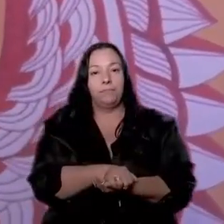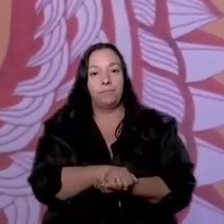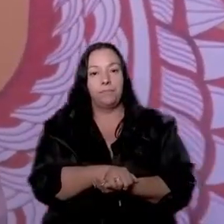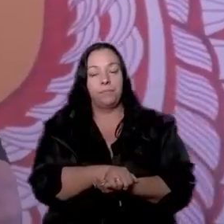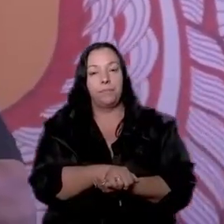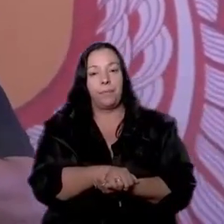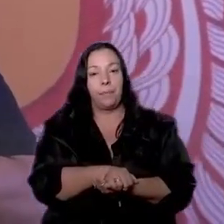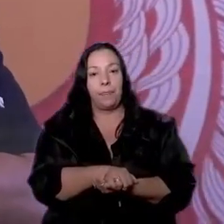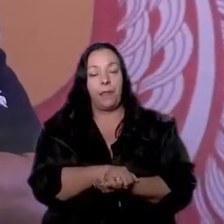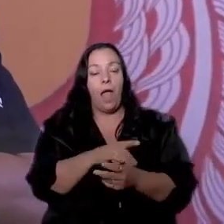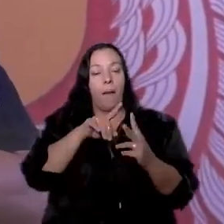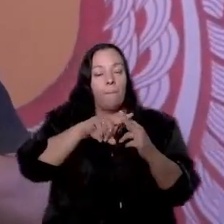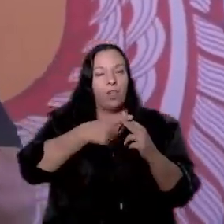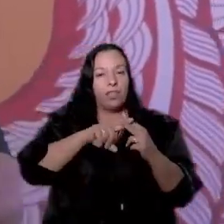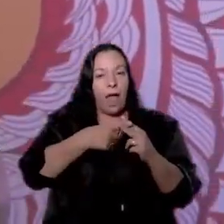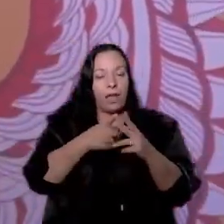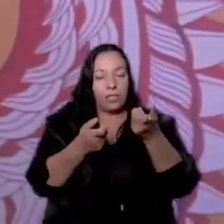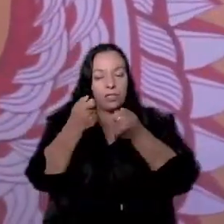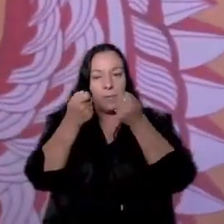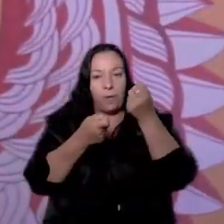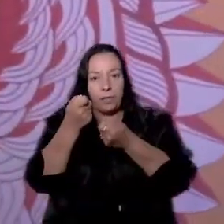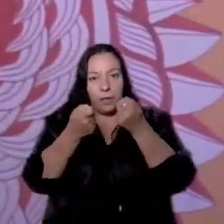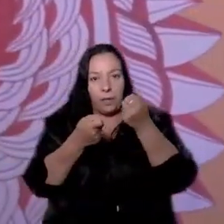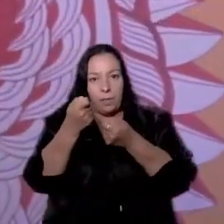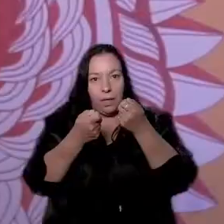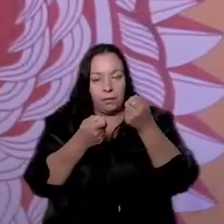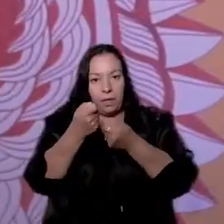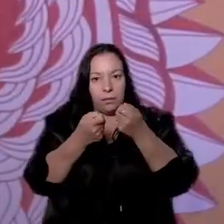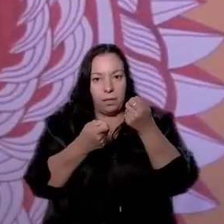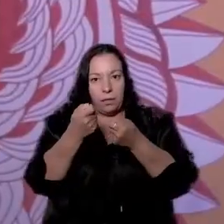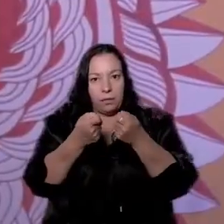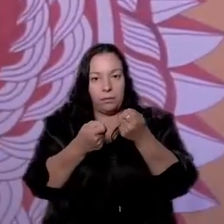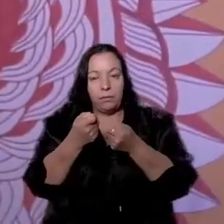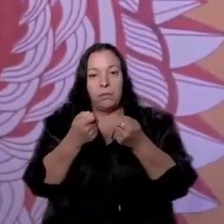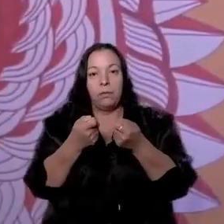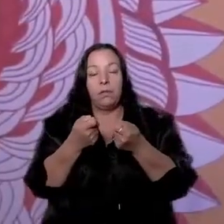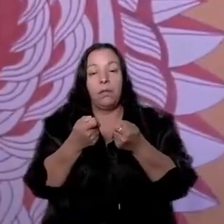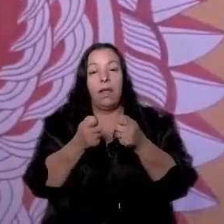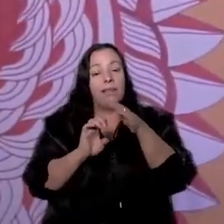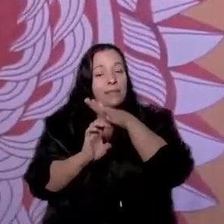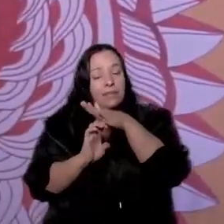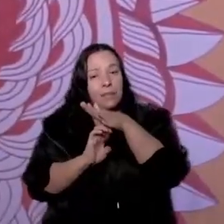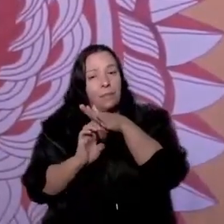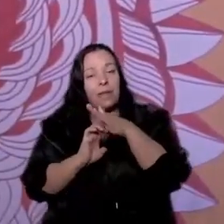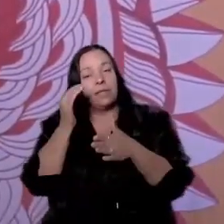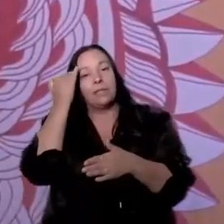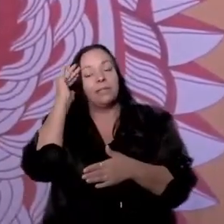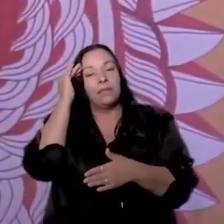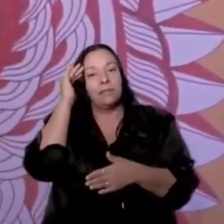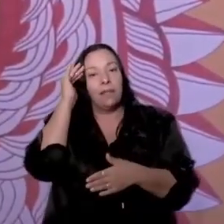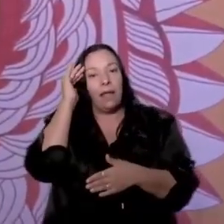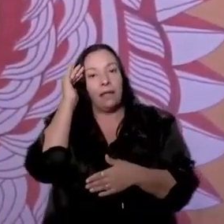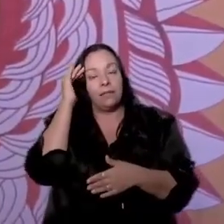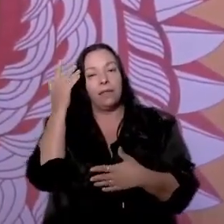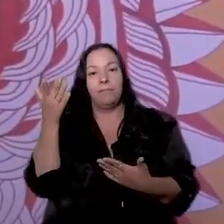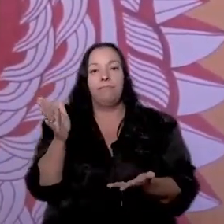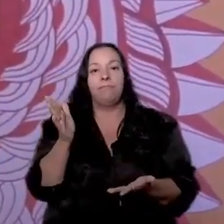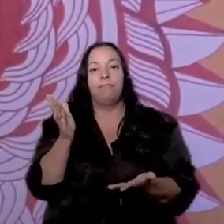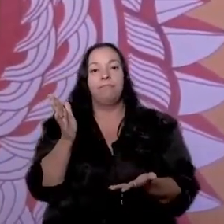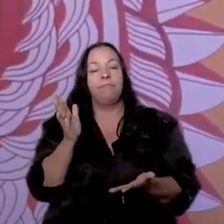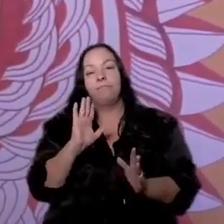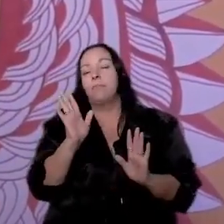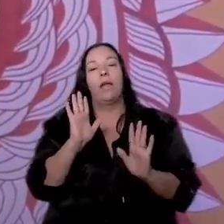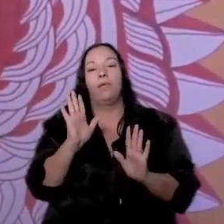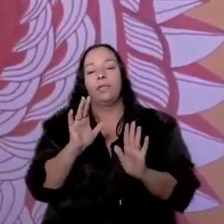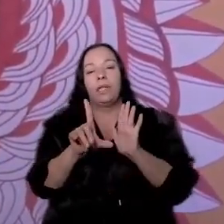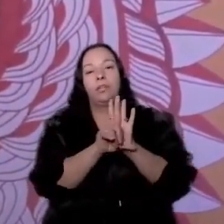Uma montagem de automóvel. É uma mineradora, como tem aqui em Paracatu. Então, essas empresas entendem do negócio dela. Elas não